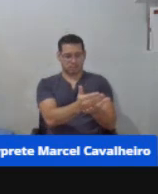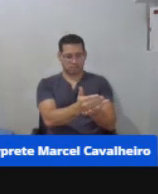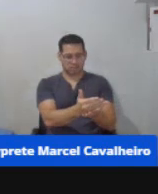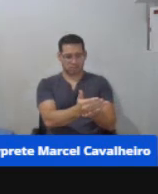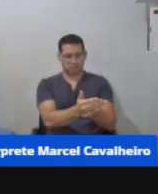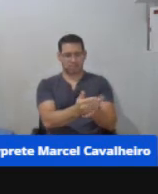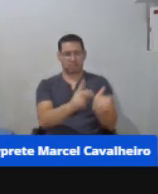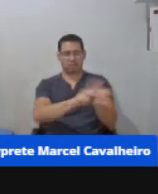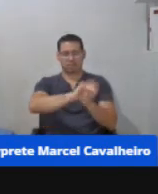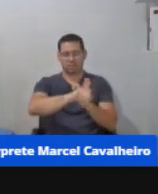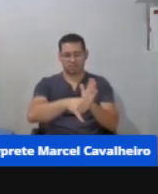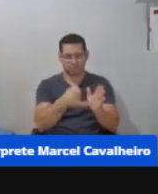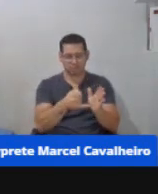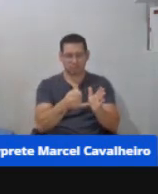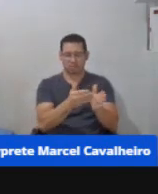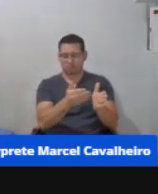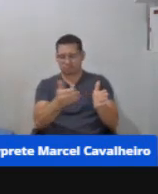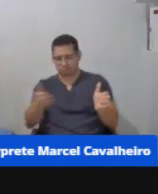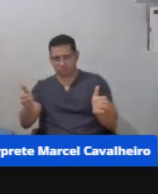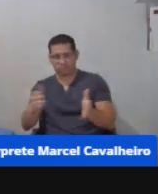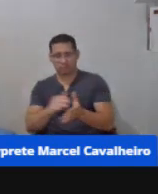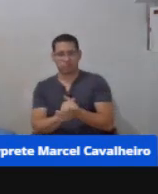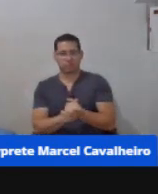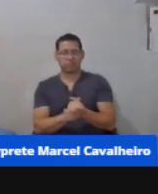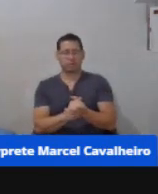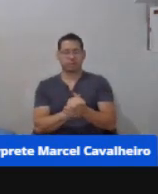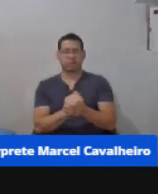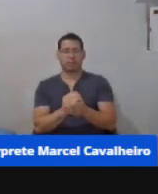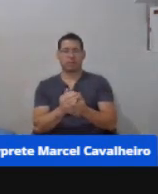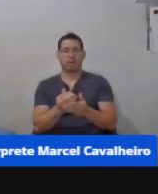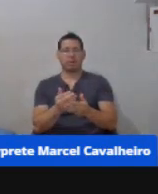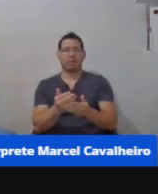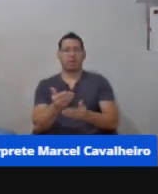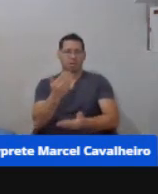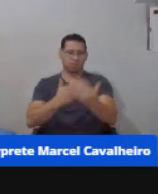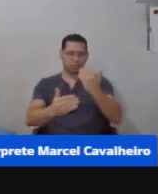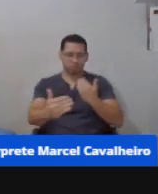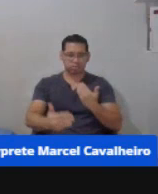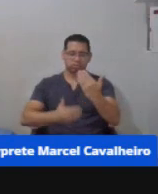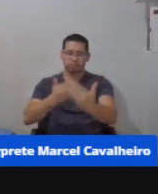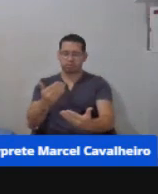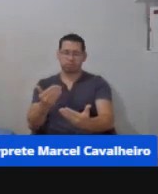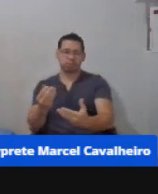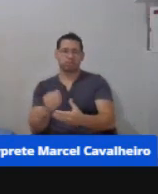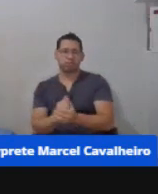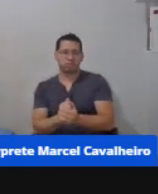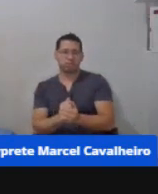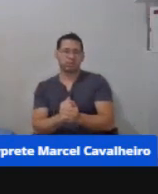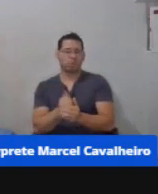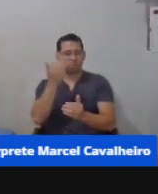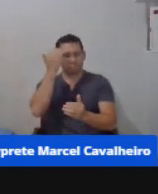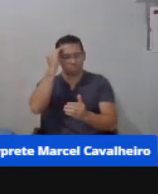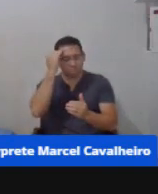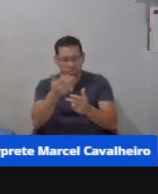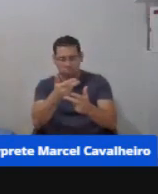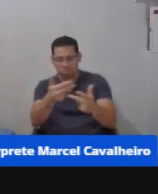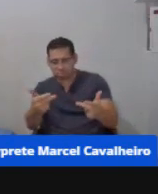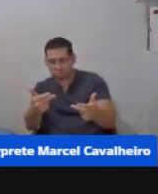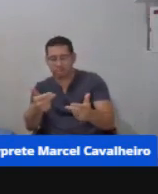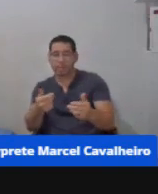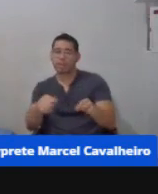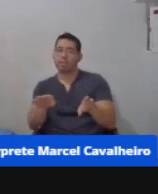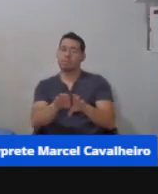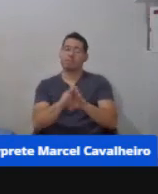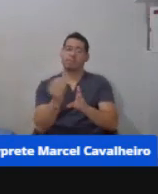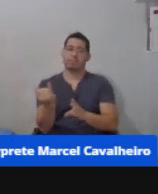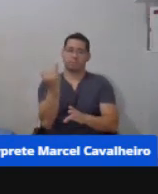plano compreensível, do compartilhamento coletivo, do entendimento genérico, cabe